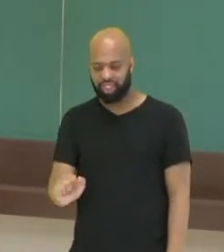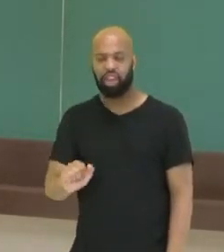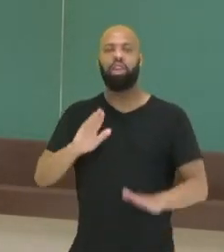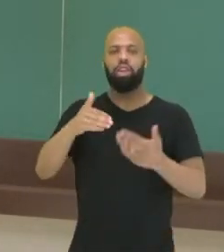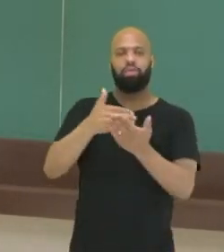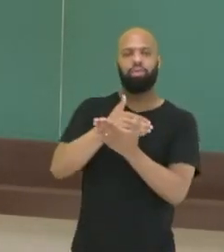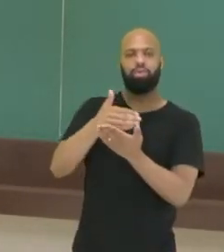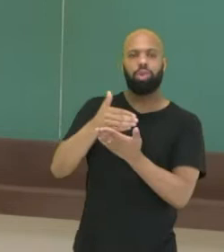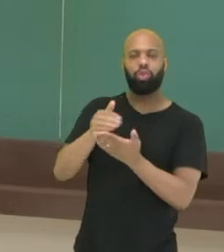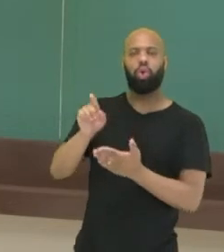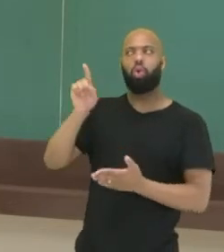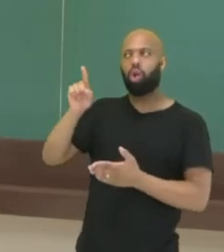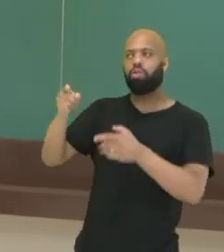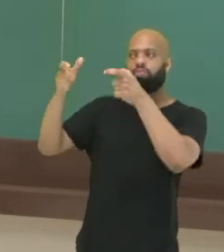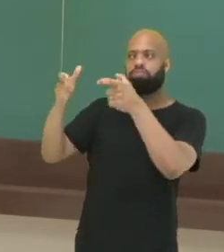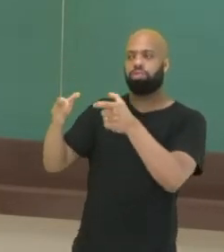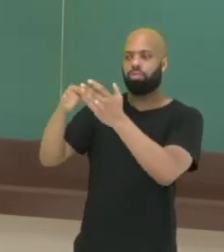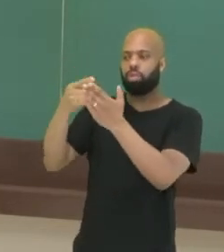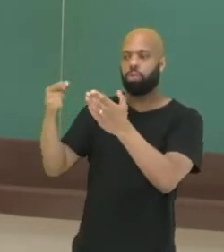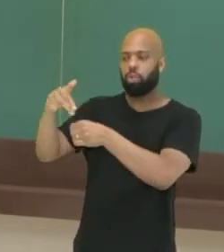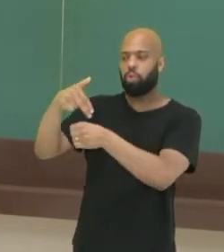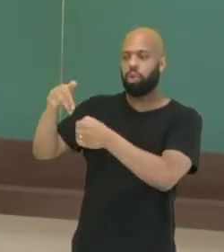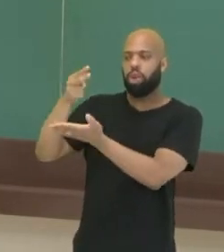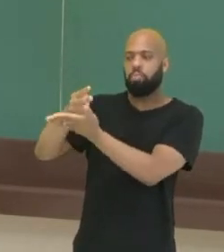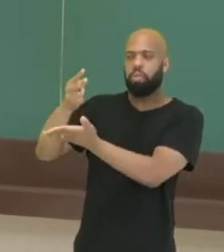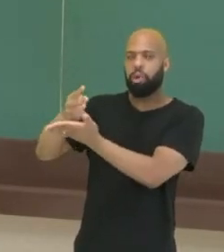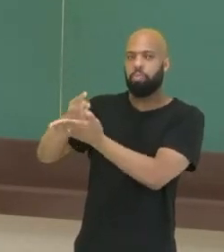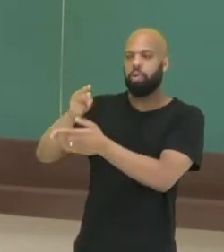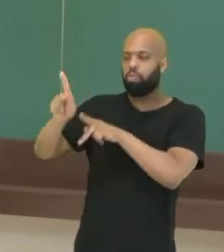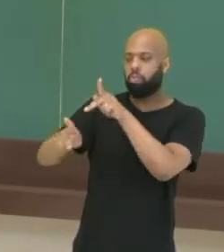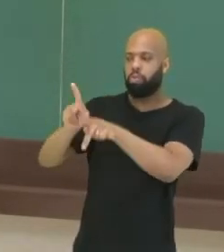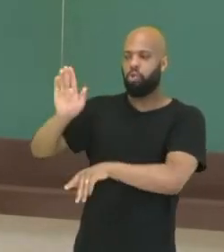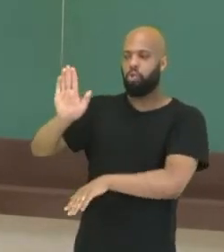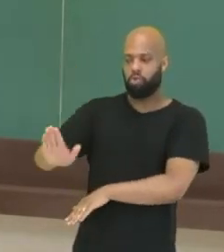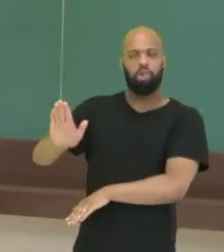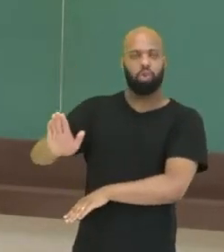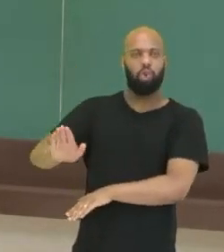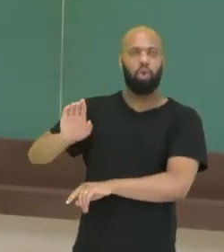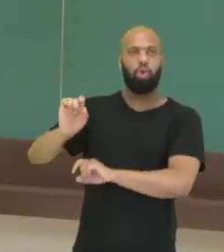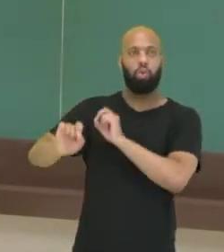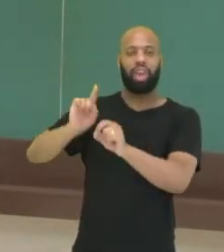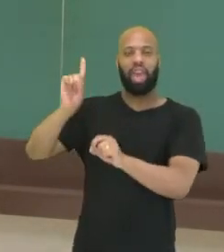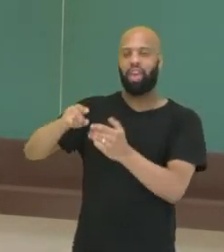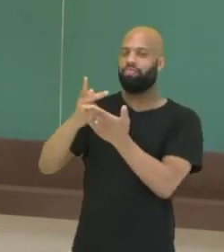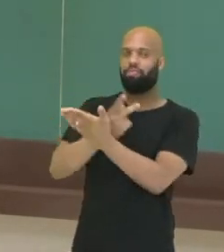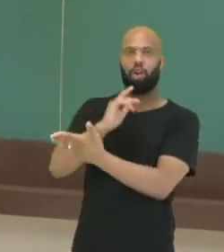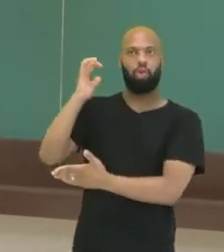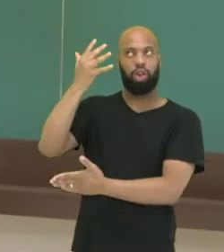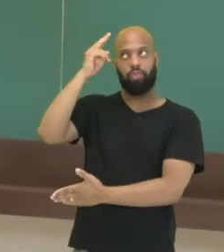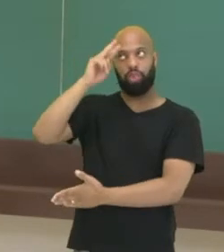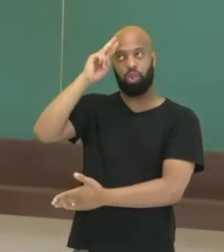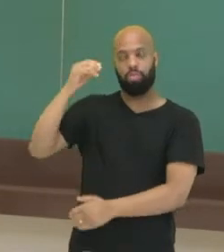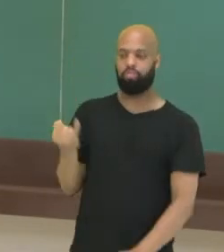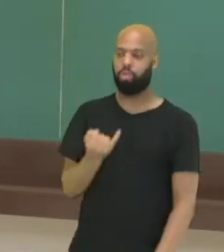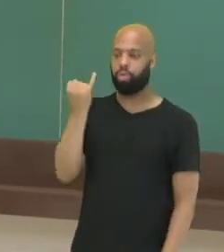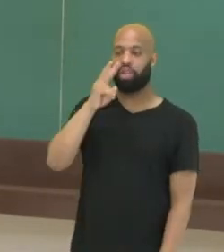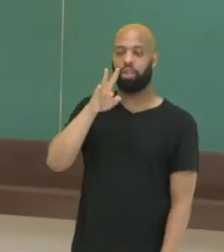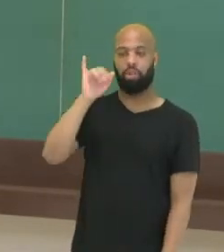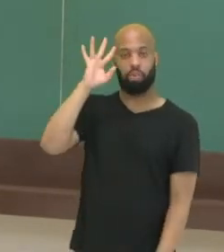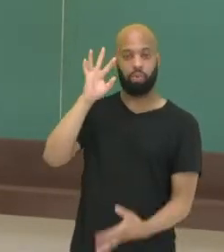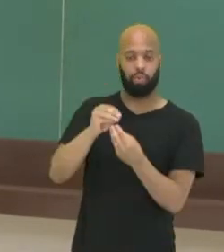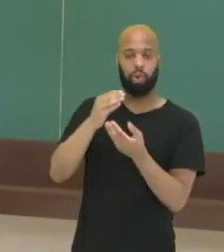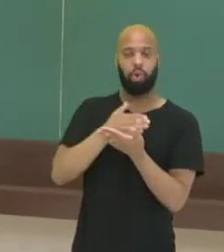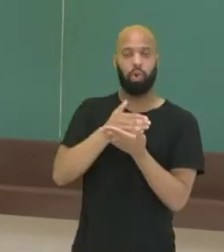de São Vicente ali como o primeiro núcleo permanente de povoamento. É um fato histórico importante para entender